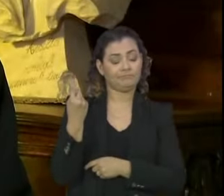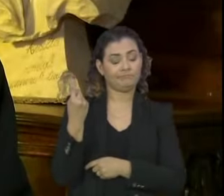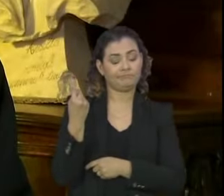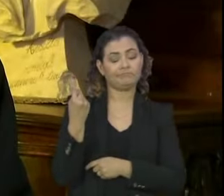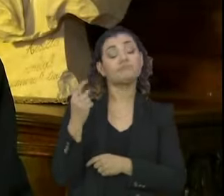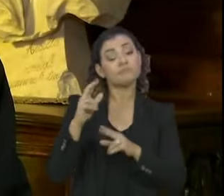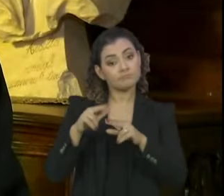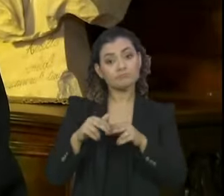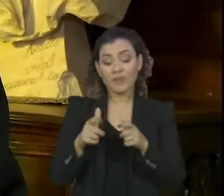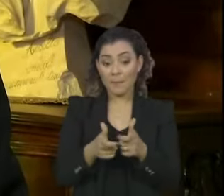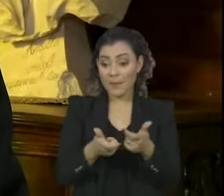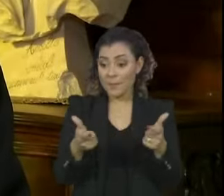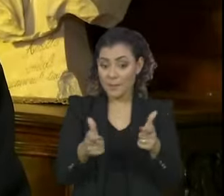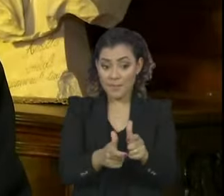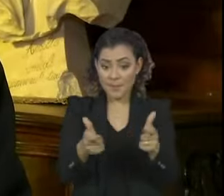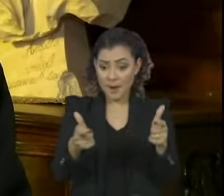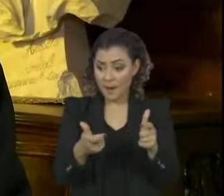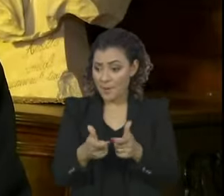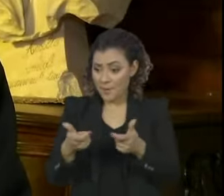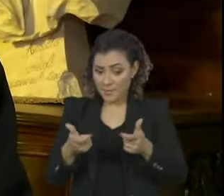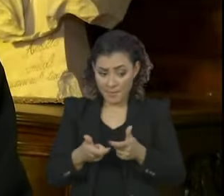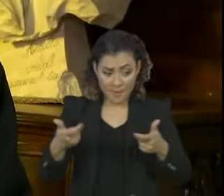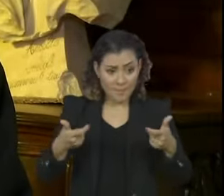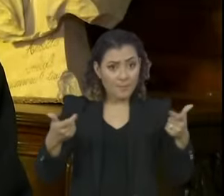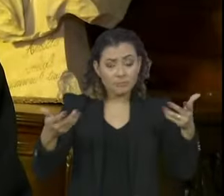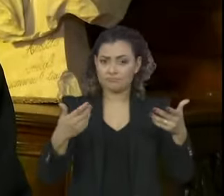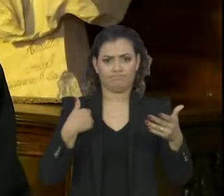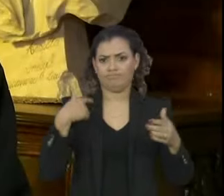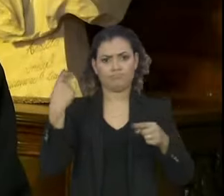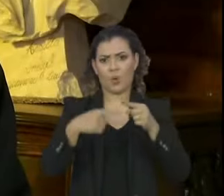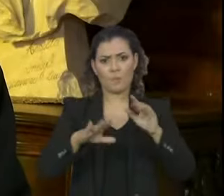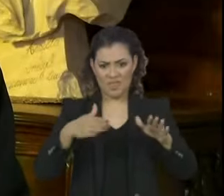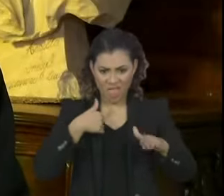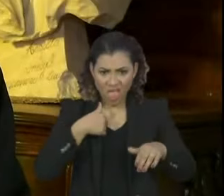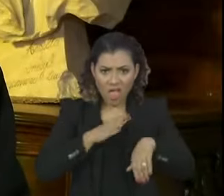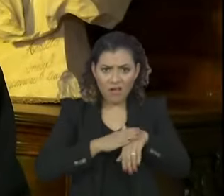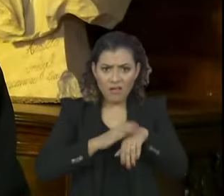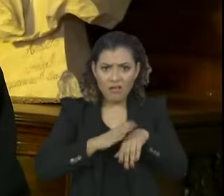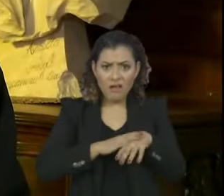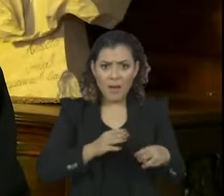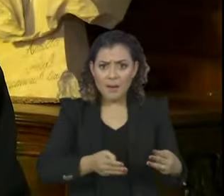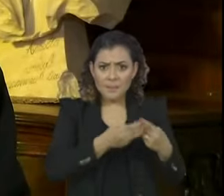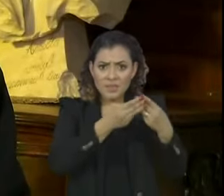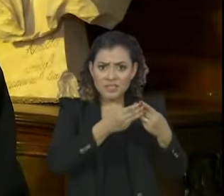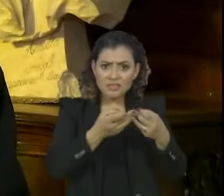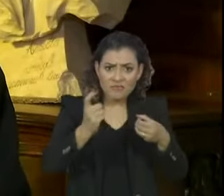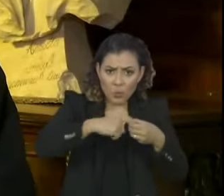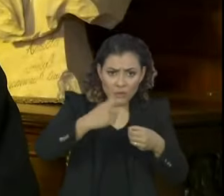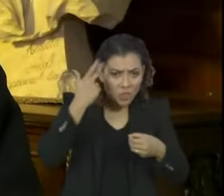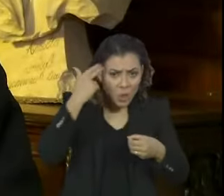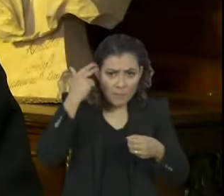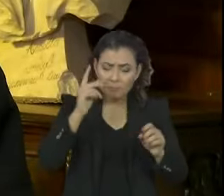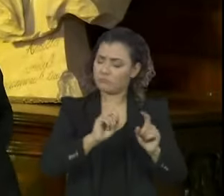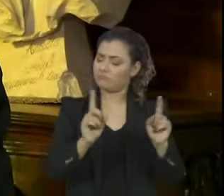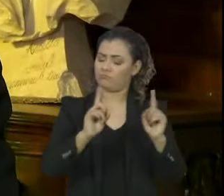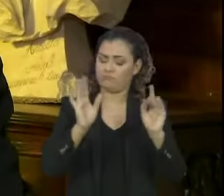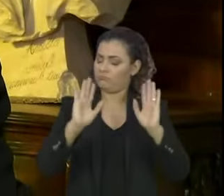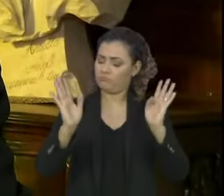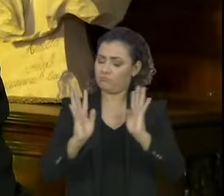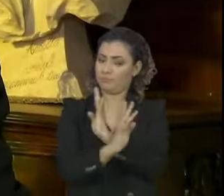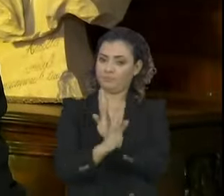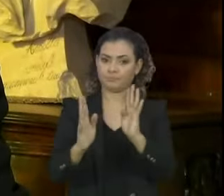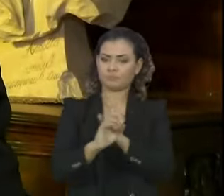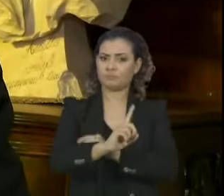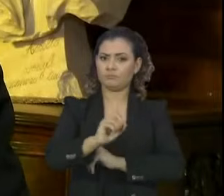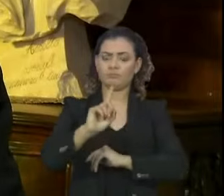contrário os números estava em ascensão então não me pareceu adequado a gente voltar a fazer as celebrações